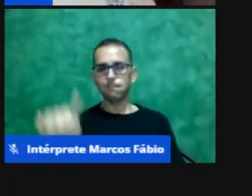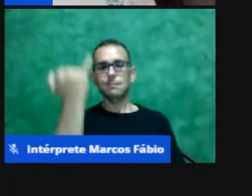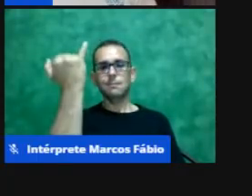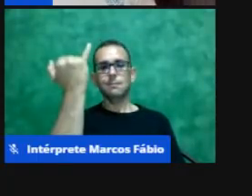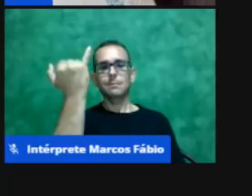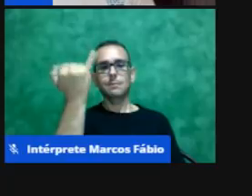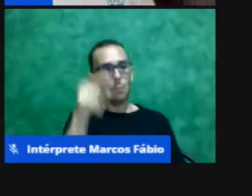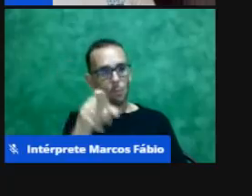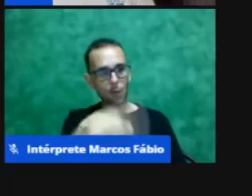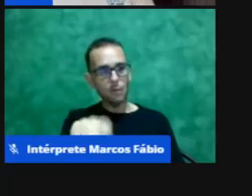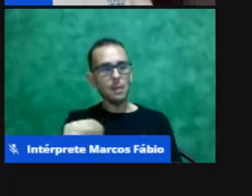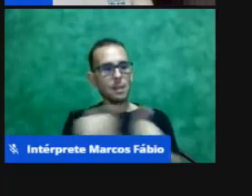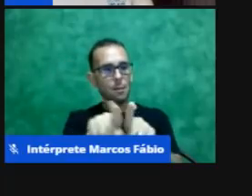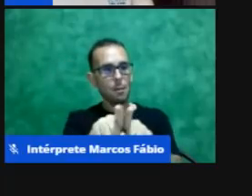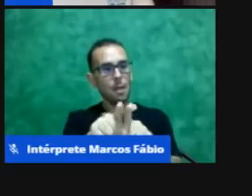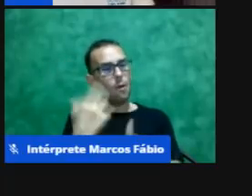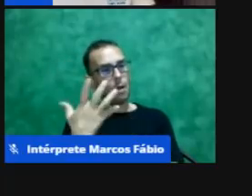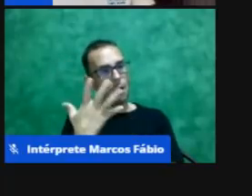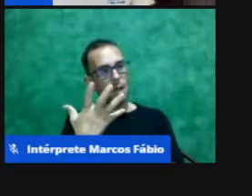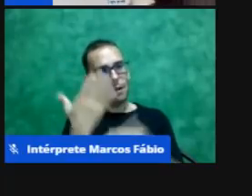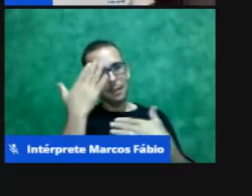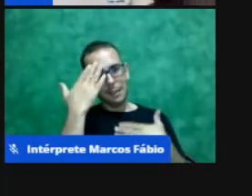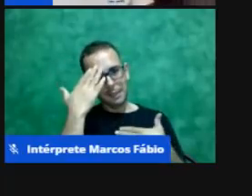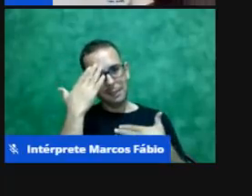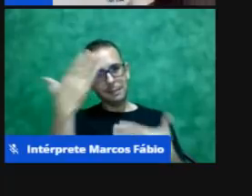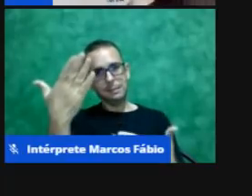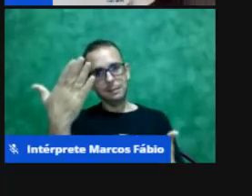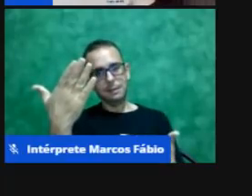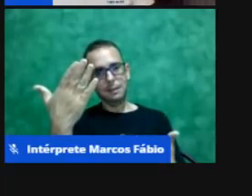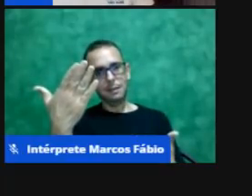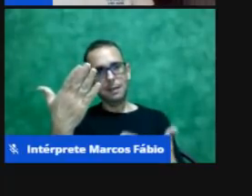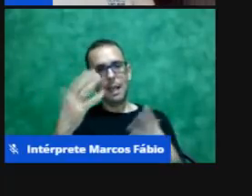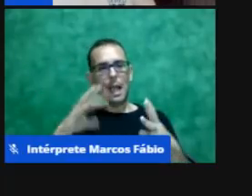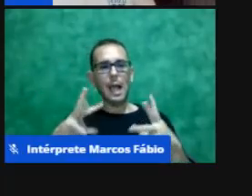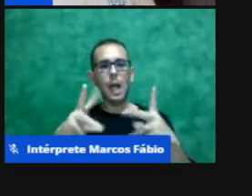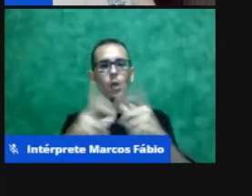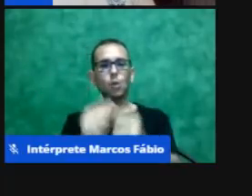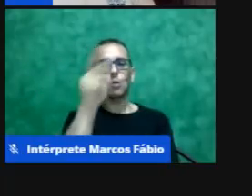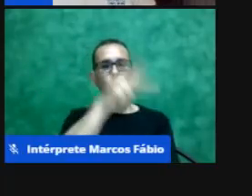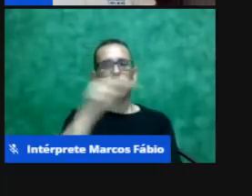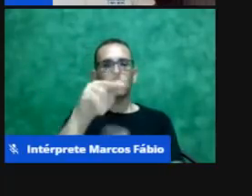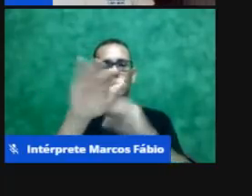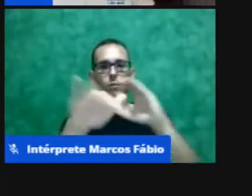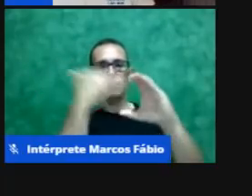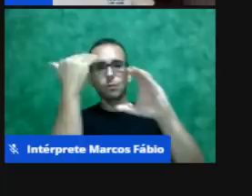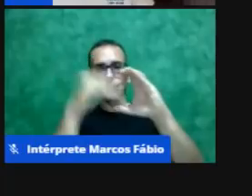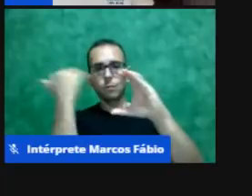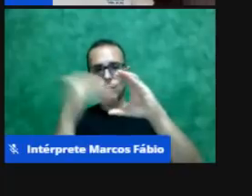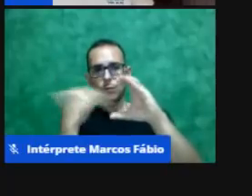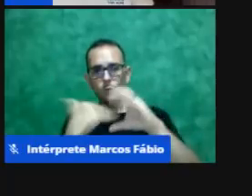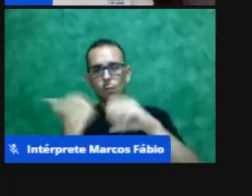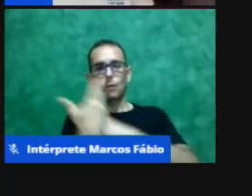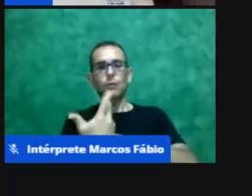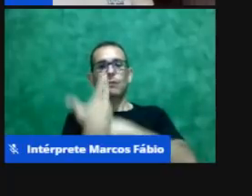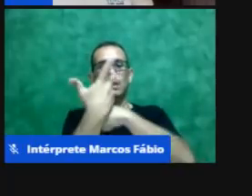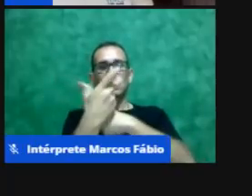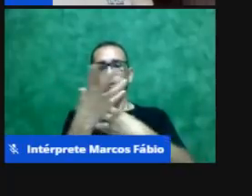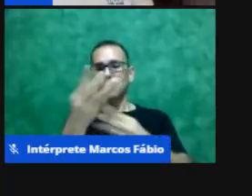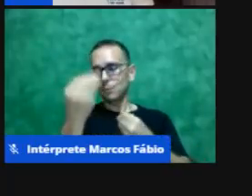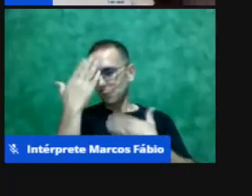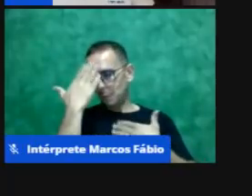para vocês. E eu gostaria de agradecer aos professores que enviaram os vídeos. Muito obrigado